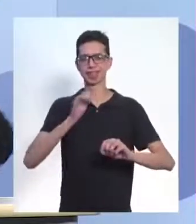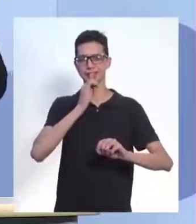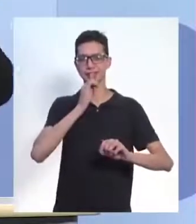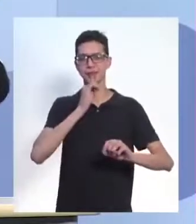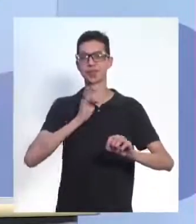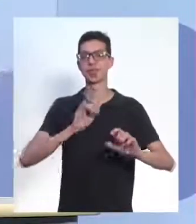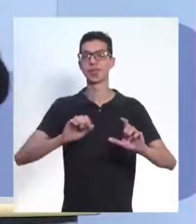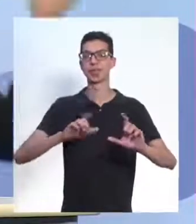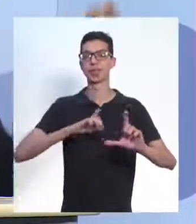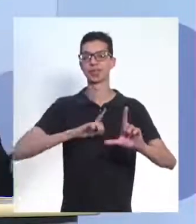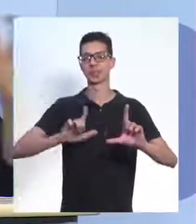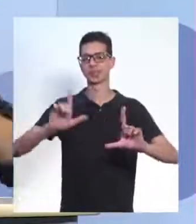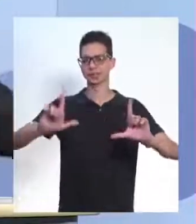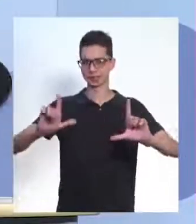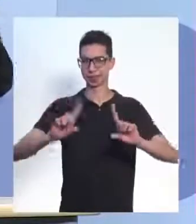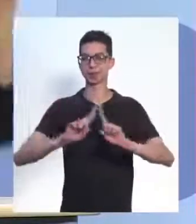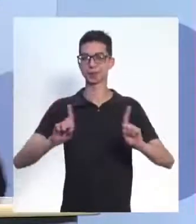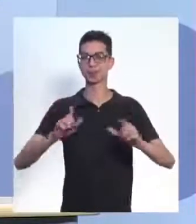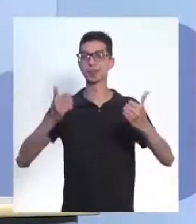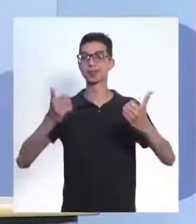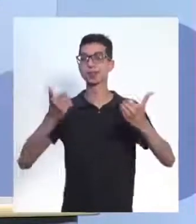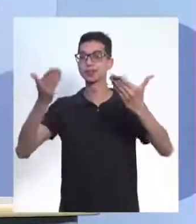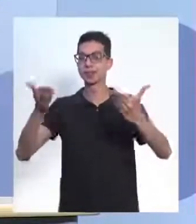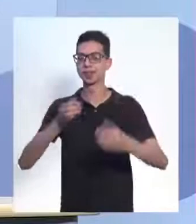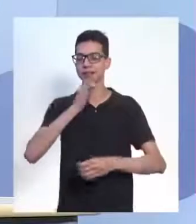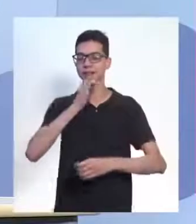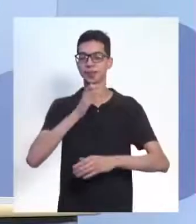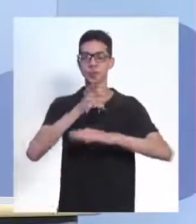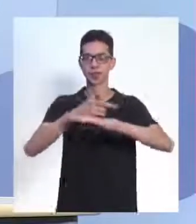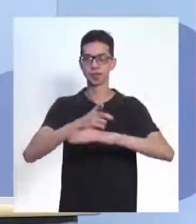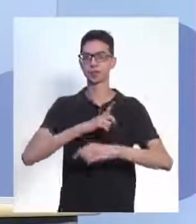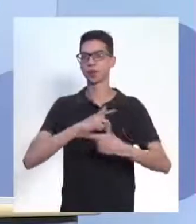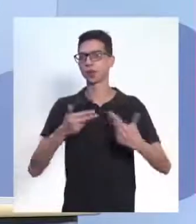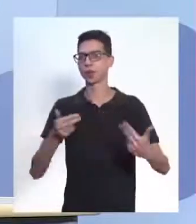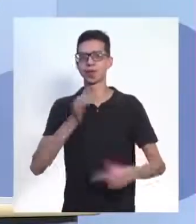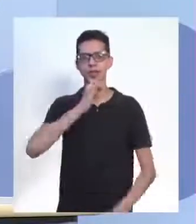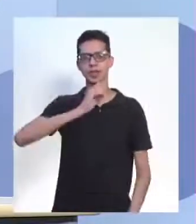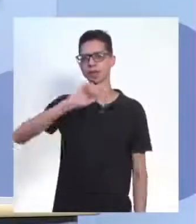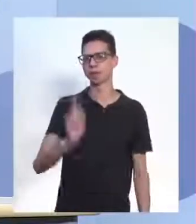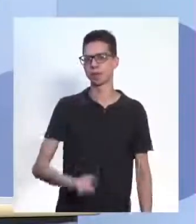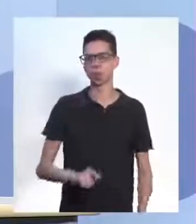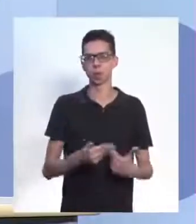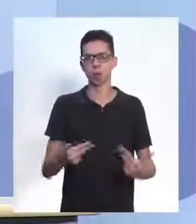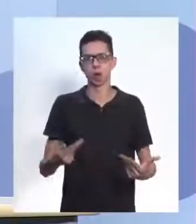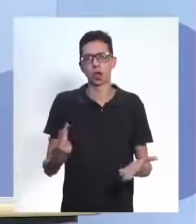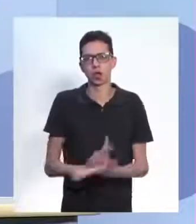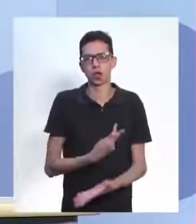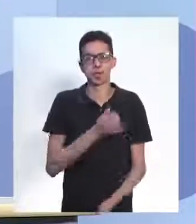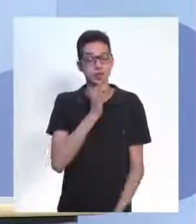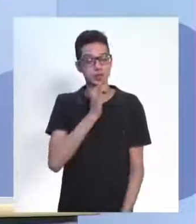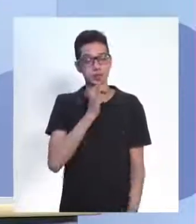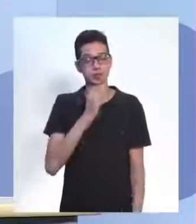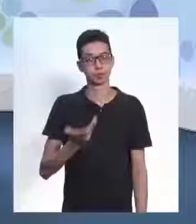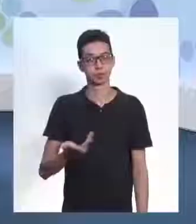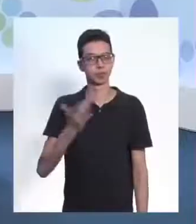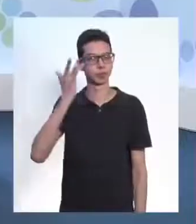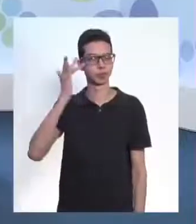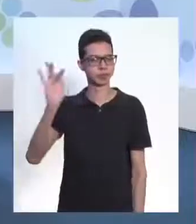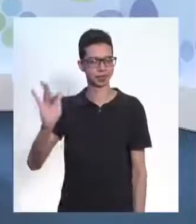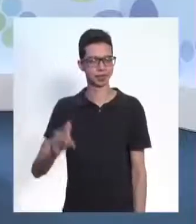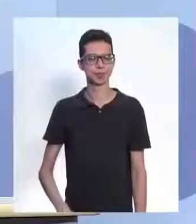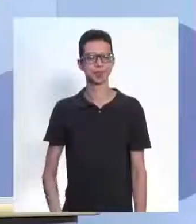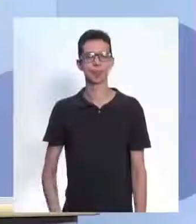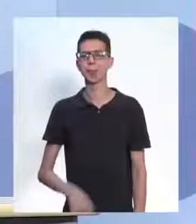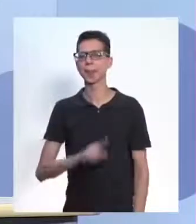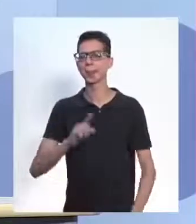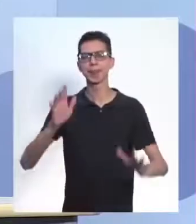da câmera, da produção, pode acontecer alguma coisa. Cai um raio, sei lá, cai um... Não sei, gente,